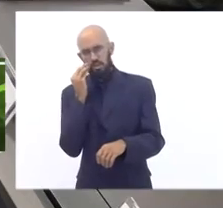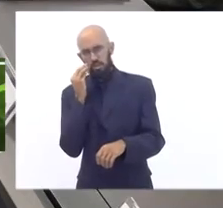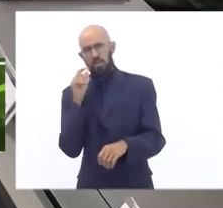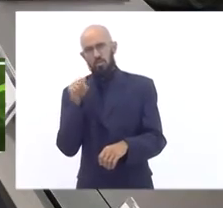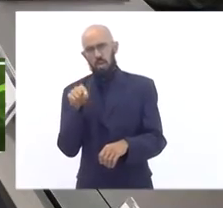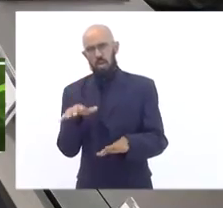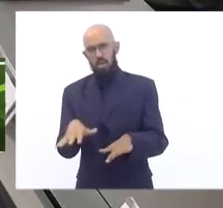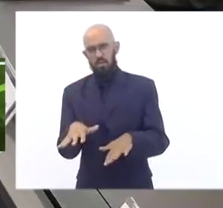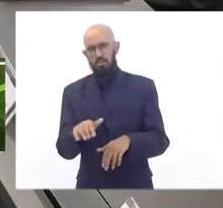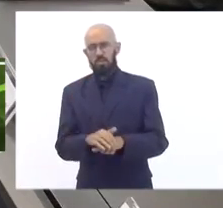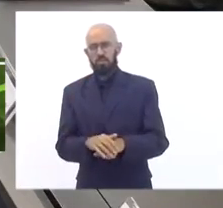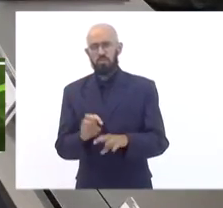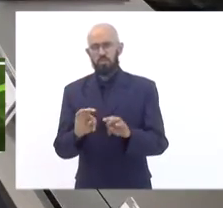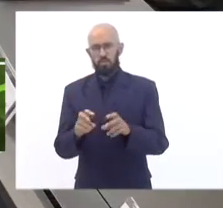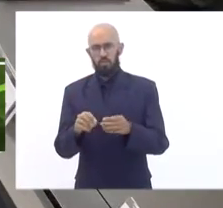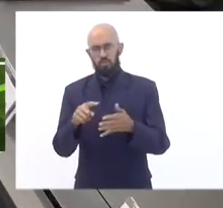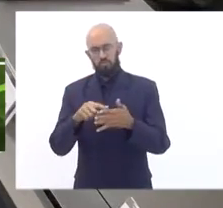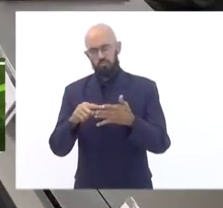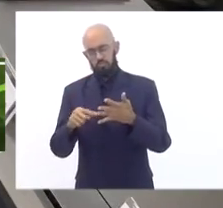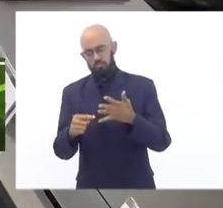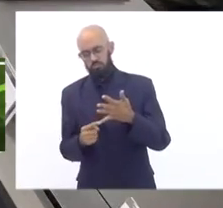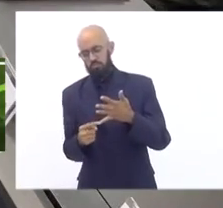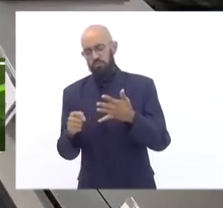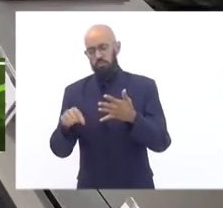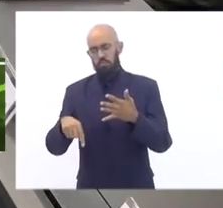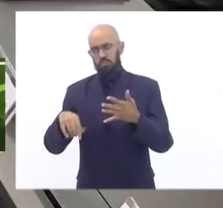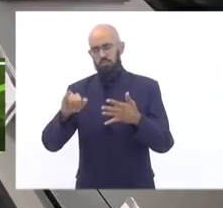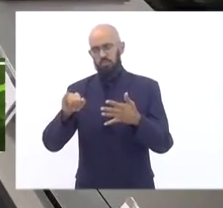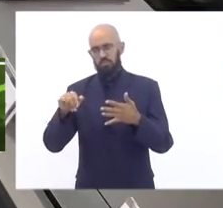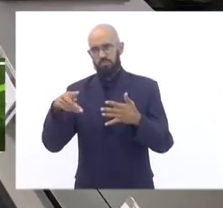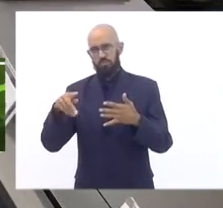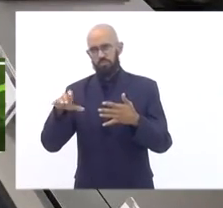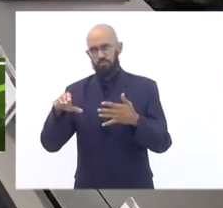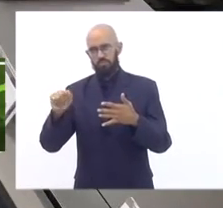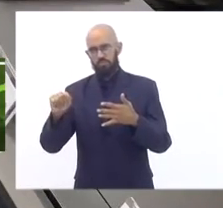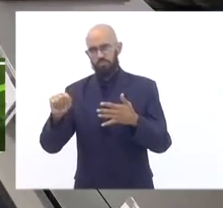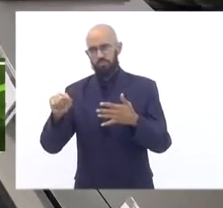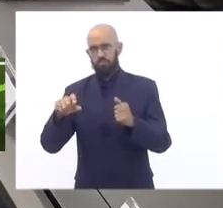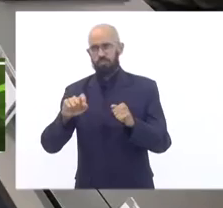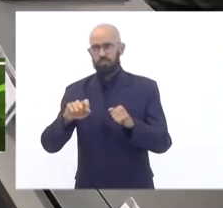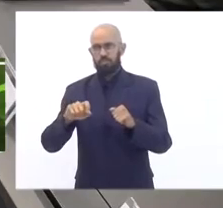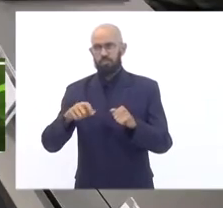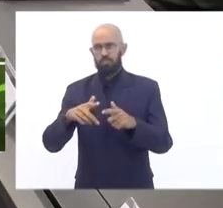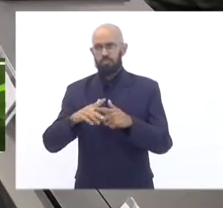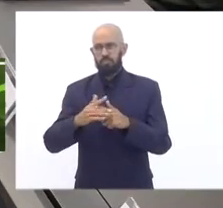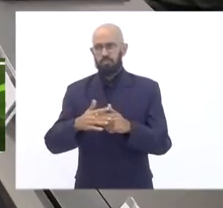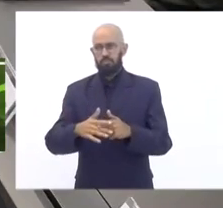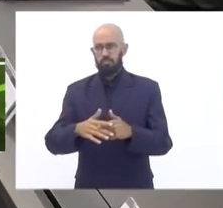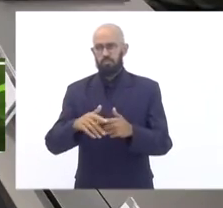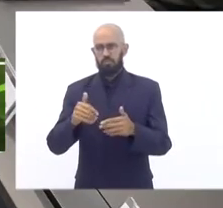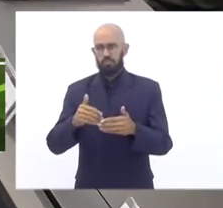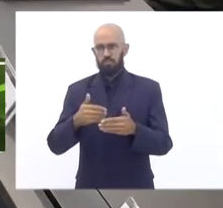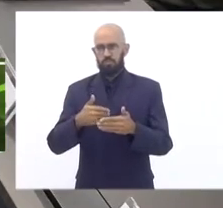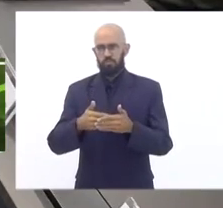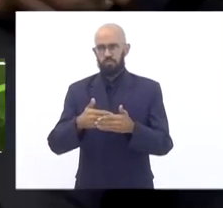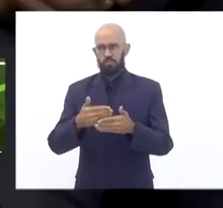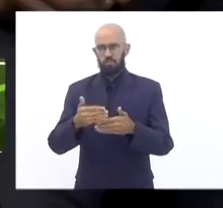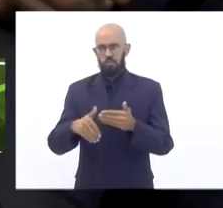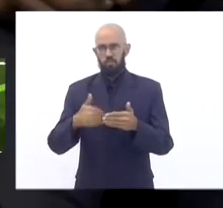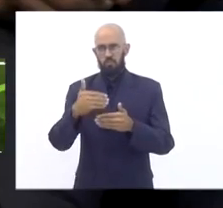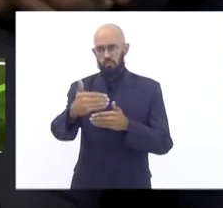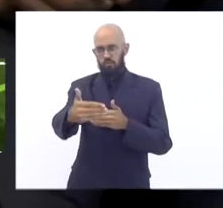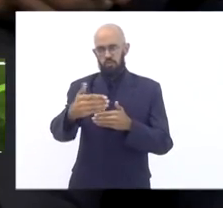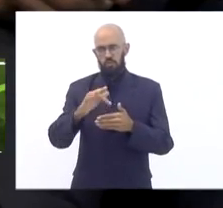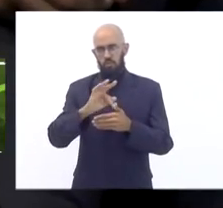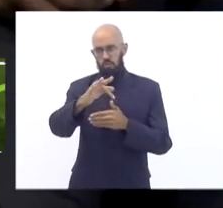dentro de todos os outros itens, é o IPCA para esses reajustes agora, né, próximos, até que cheguemos a